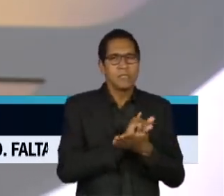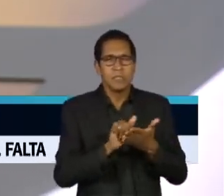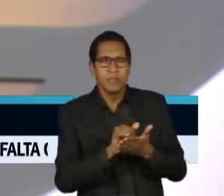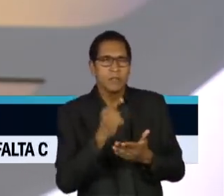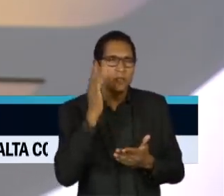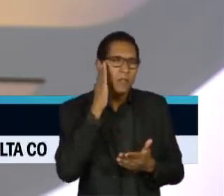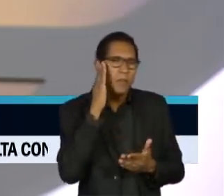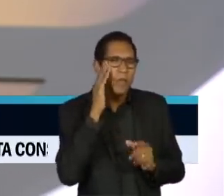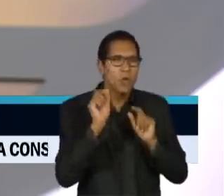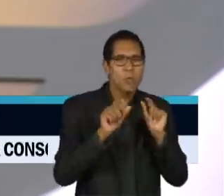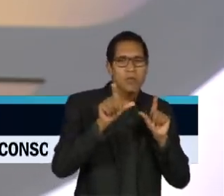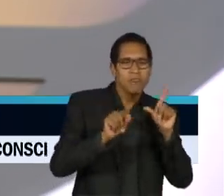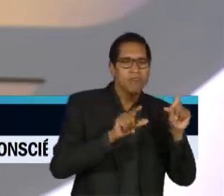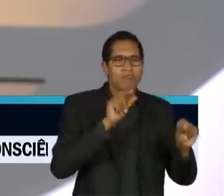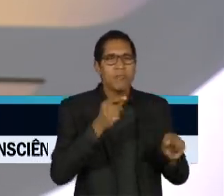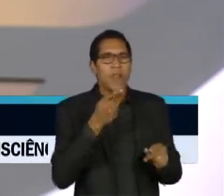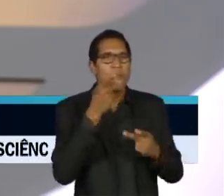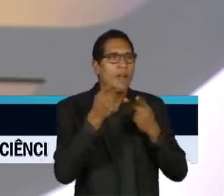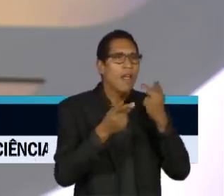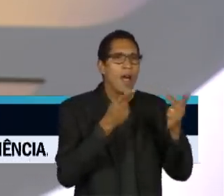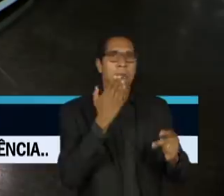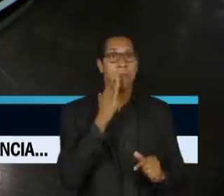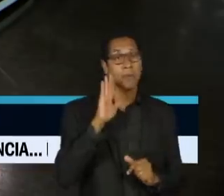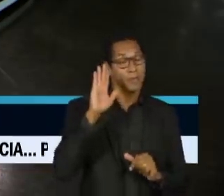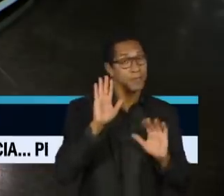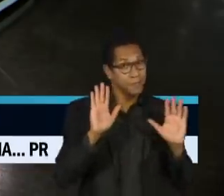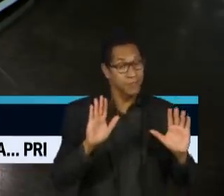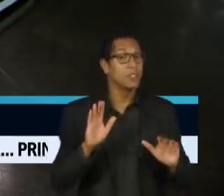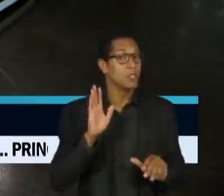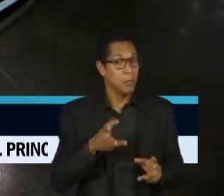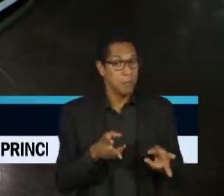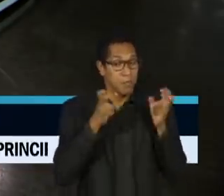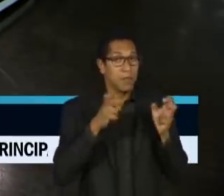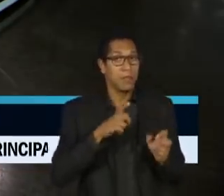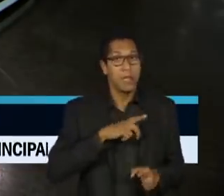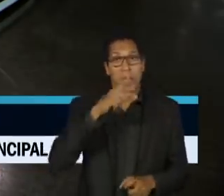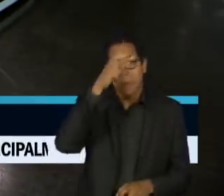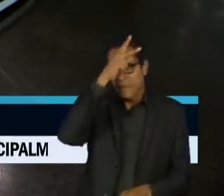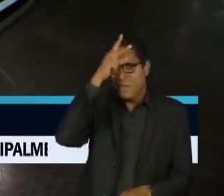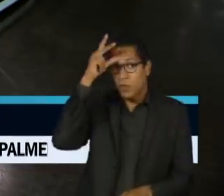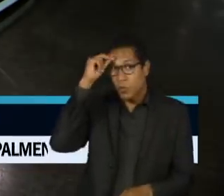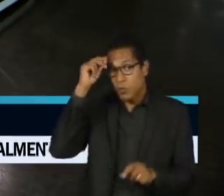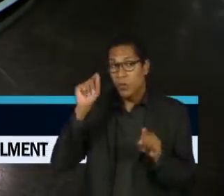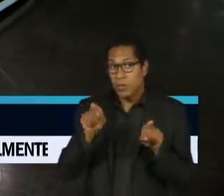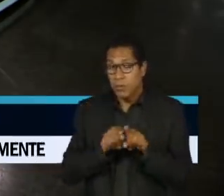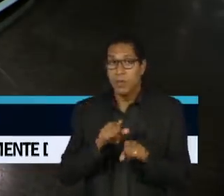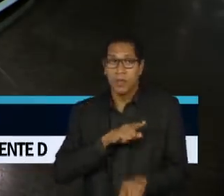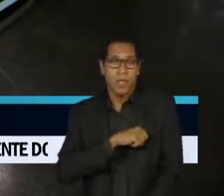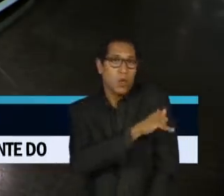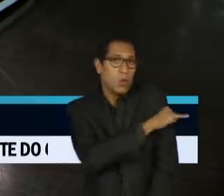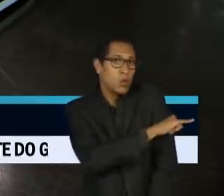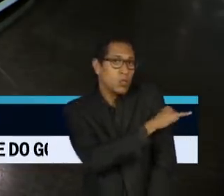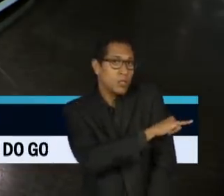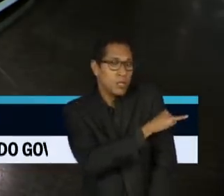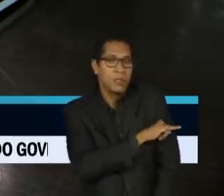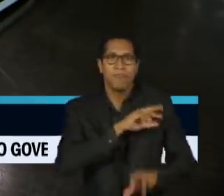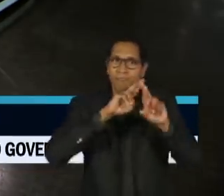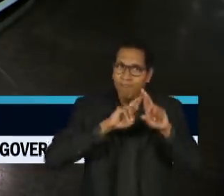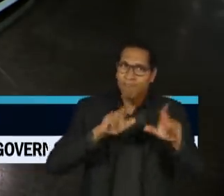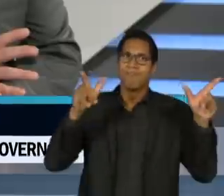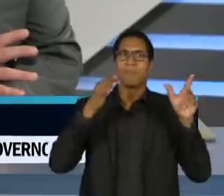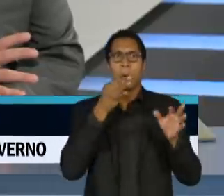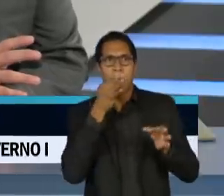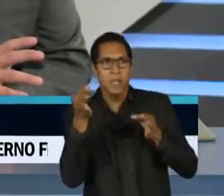E a gente já vê aqui uma certa contradição entre a Prefeitura e o governo do Rio de Janeiro, que é bastante alarmante e sintomática dessa dinâmica.